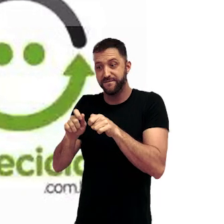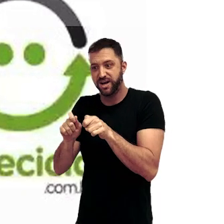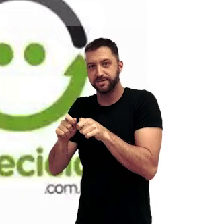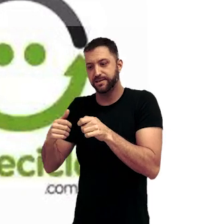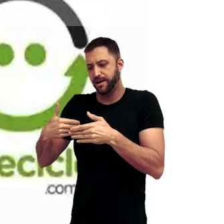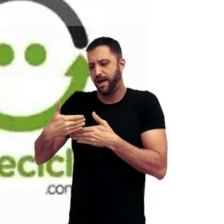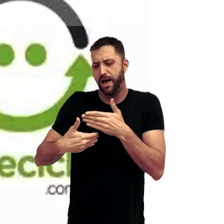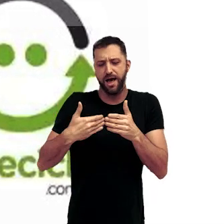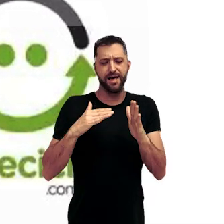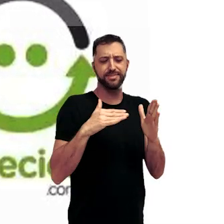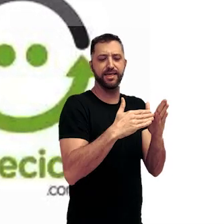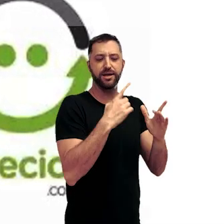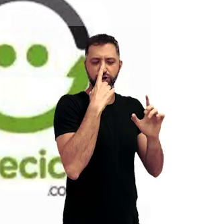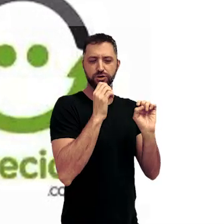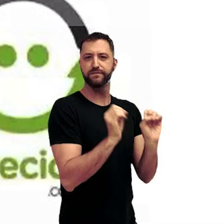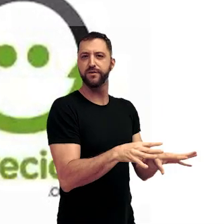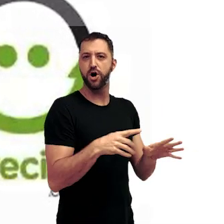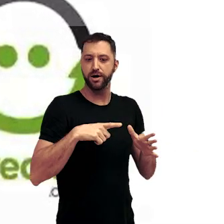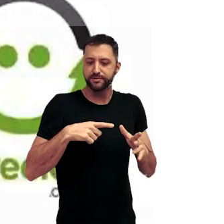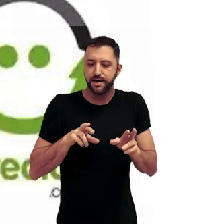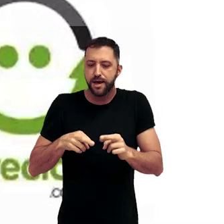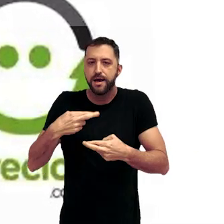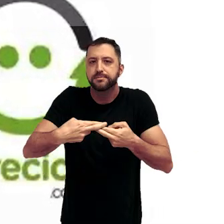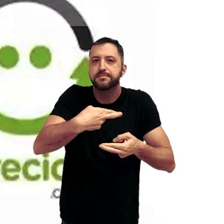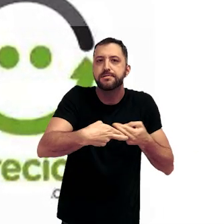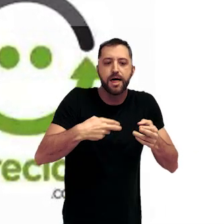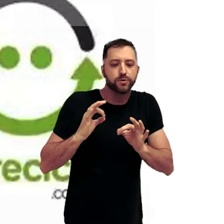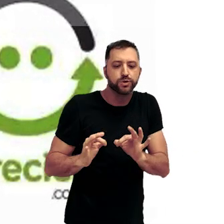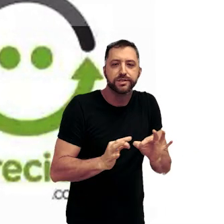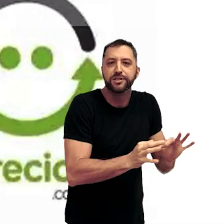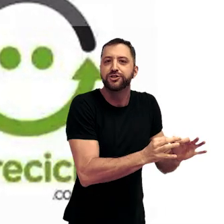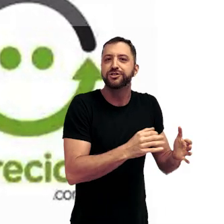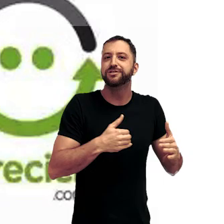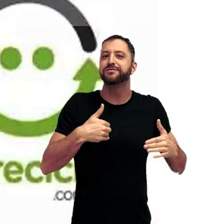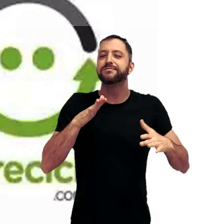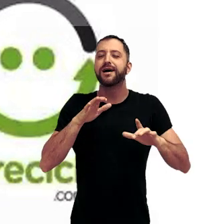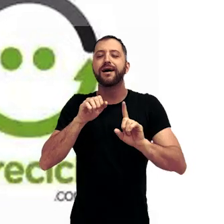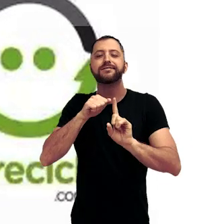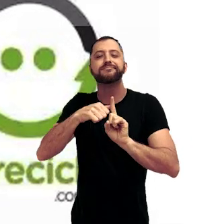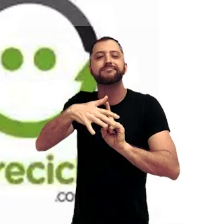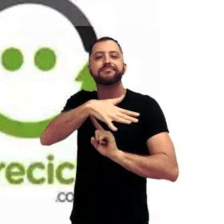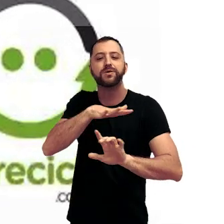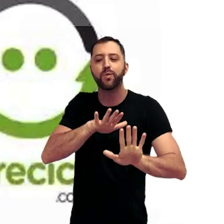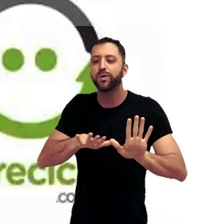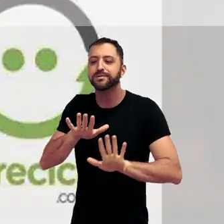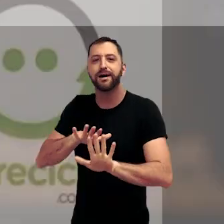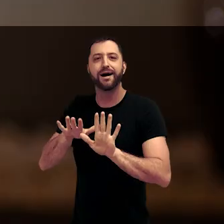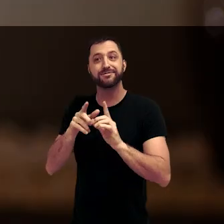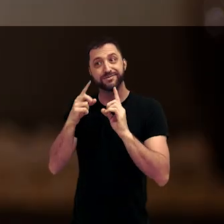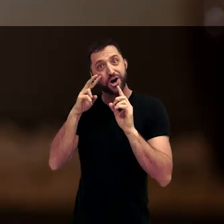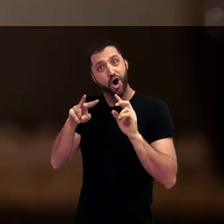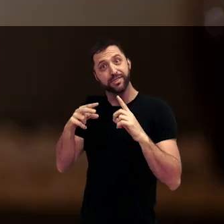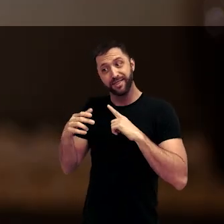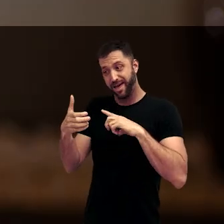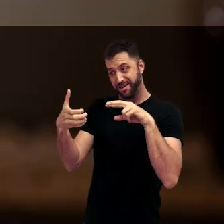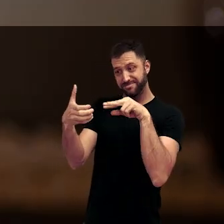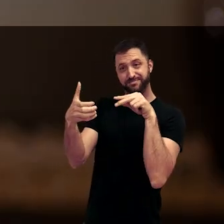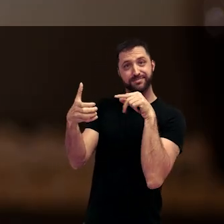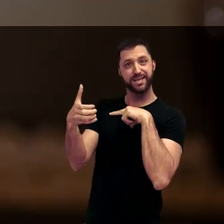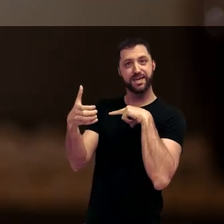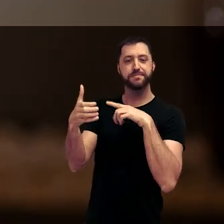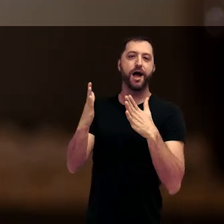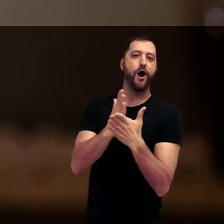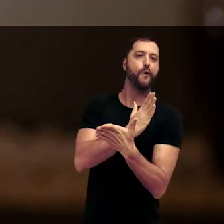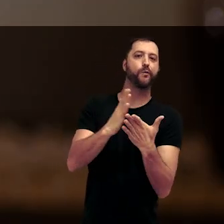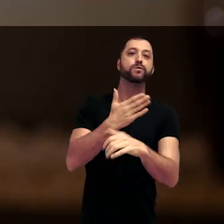são preocupados da hora que eles são fabricados até a hora que a embalagem é descartada. Inclusive, muitos deles